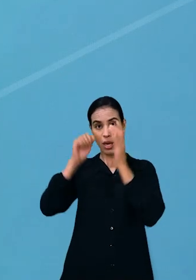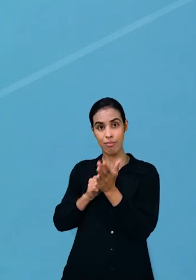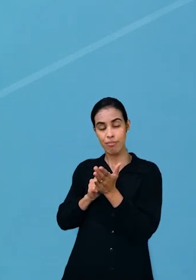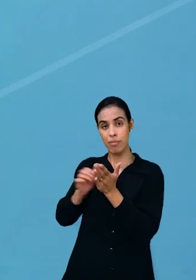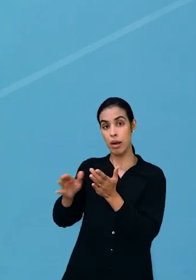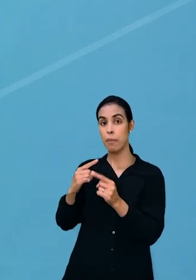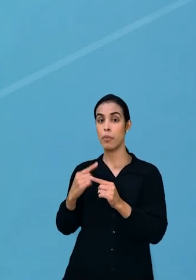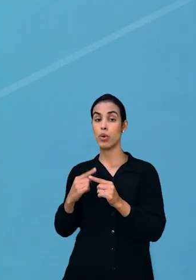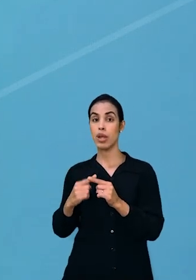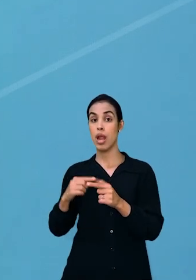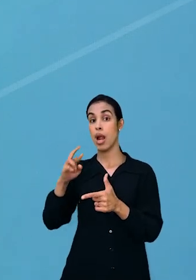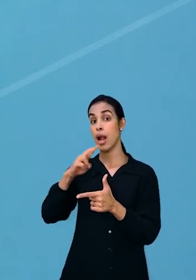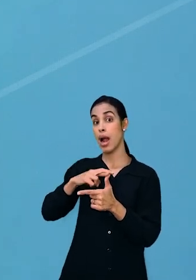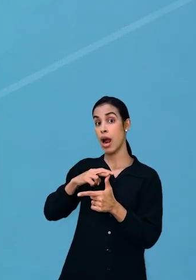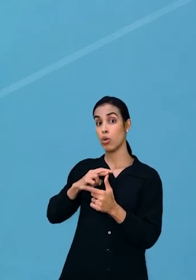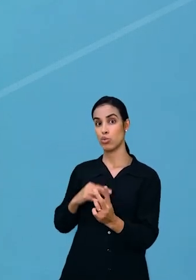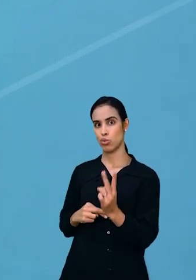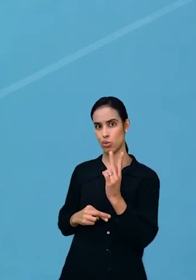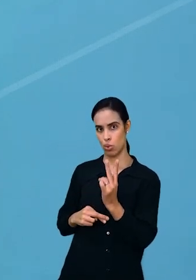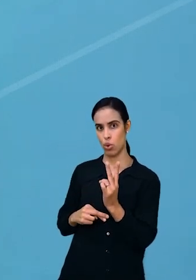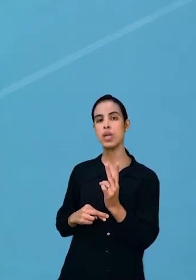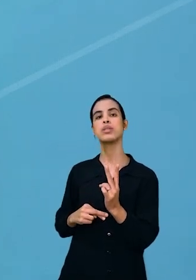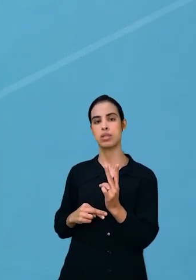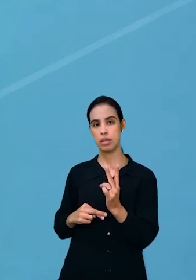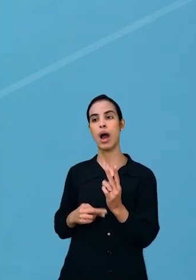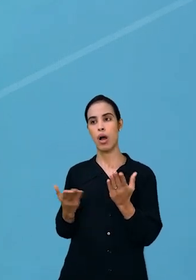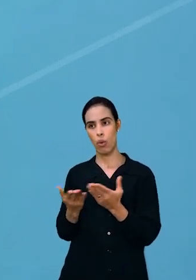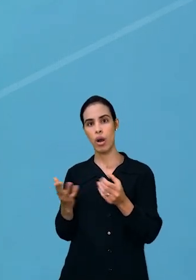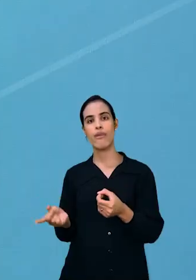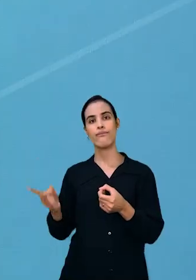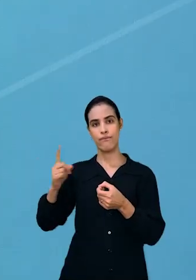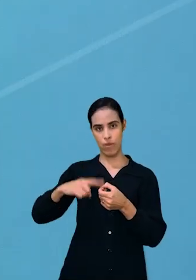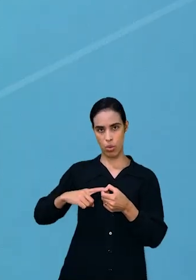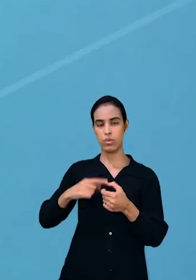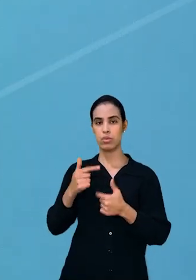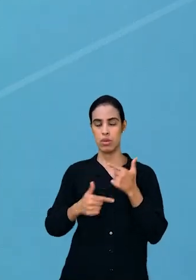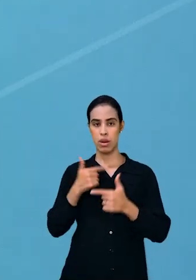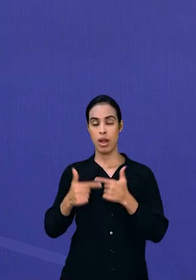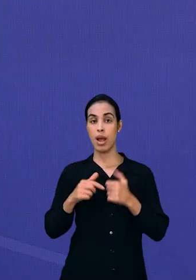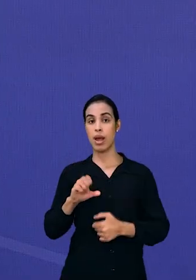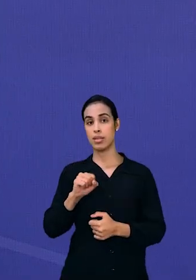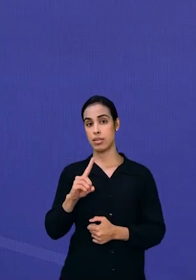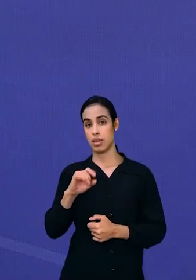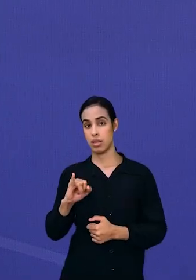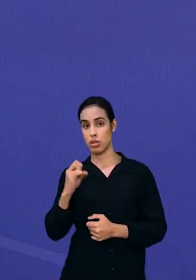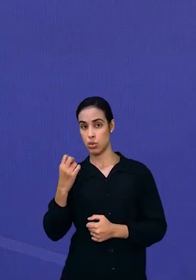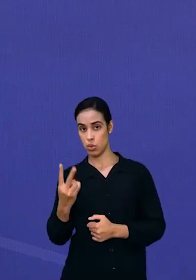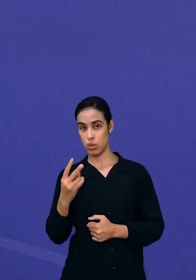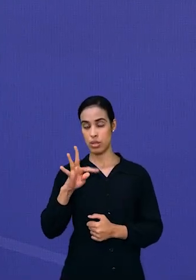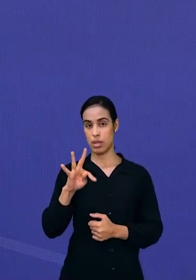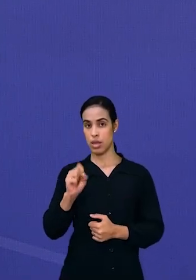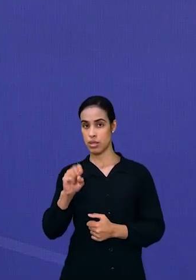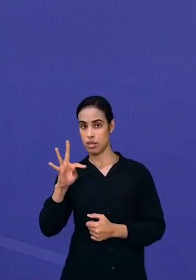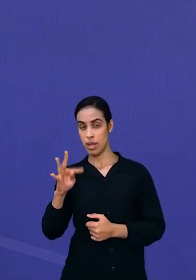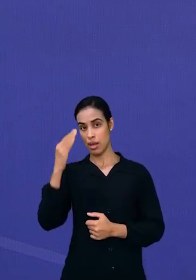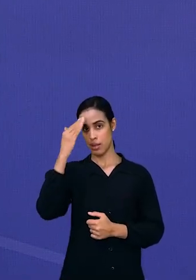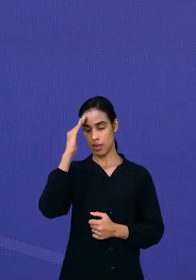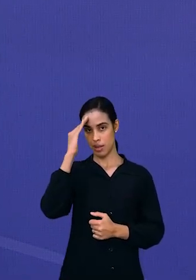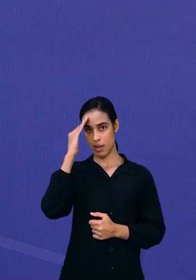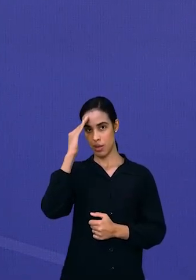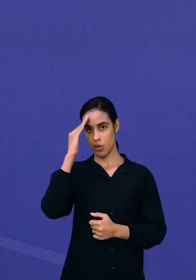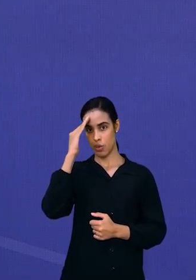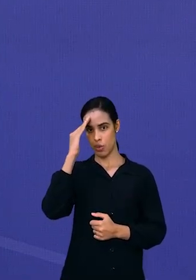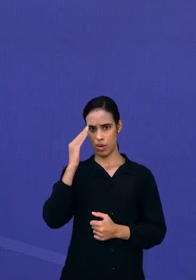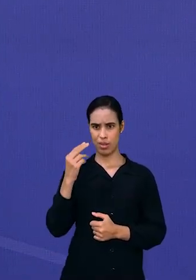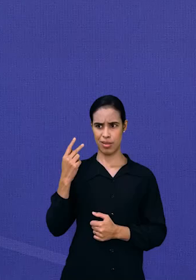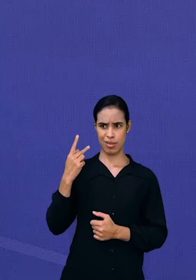Uma enfermeira dispensada por acumular 2 cargos públicos deve ser reintegrada. A seção 2 de dissídios individuais do